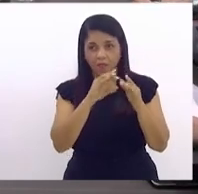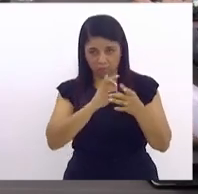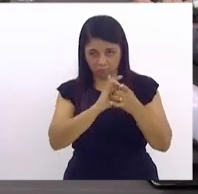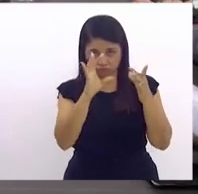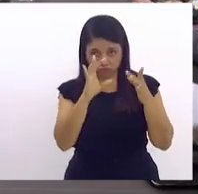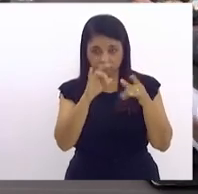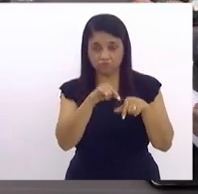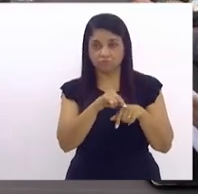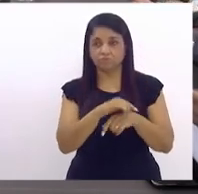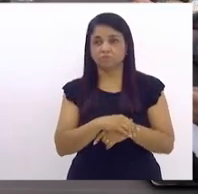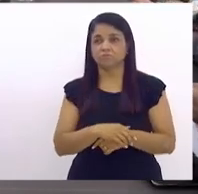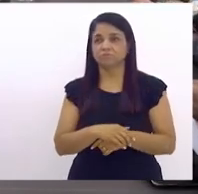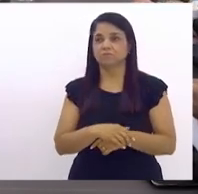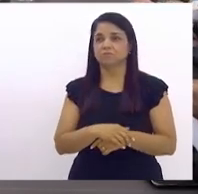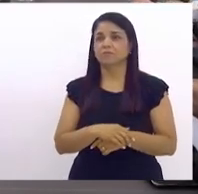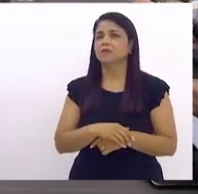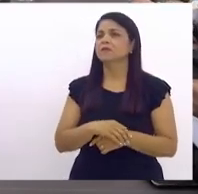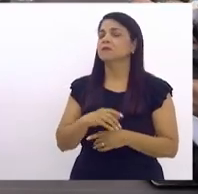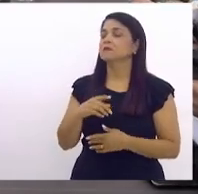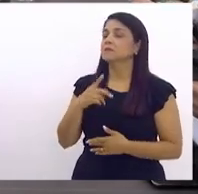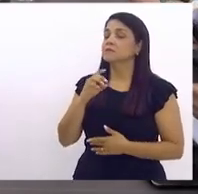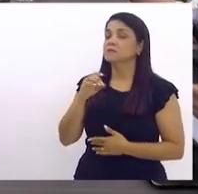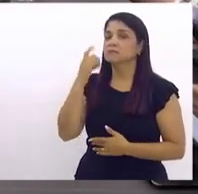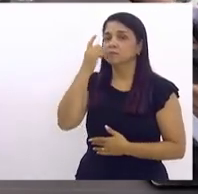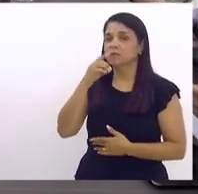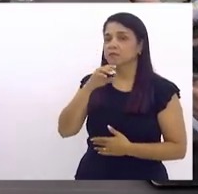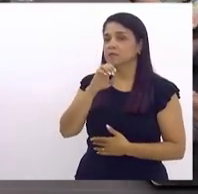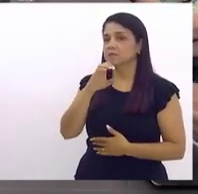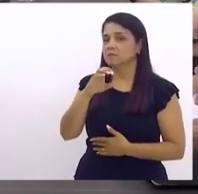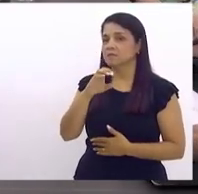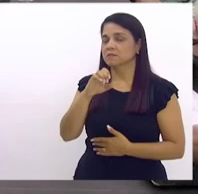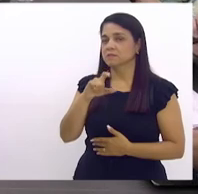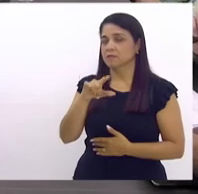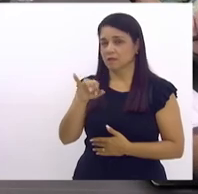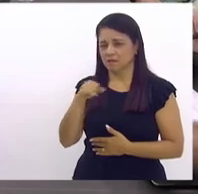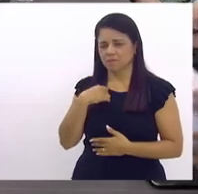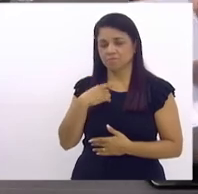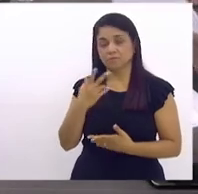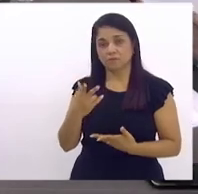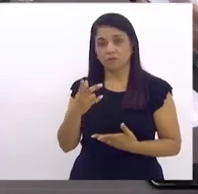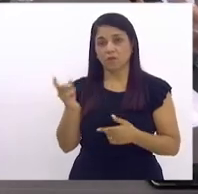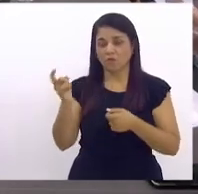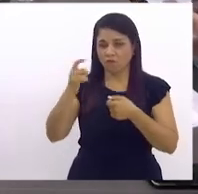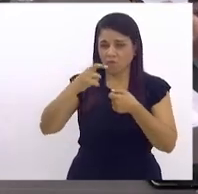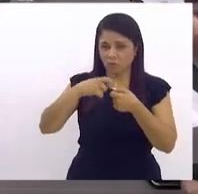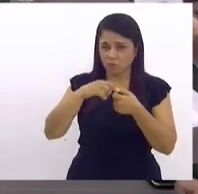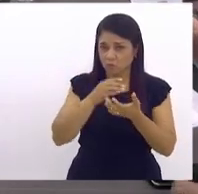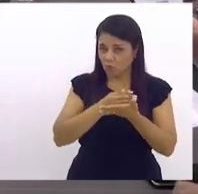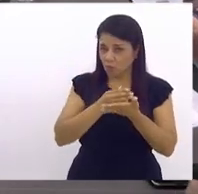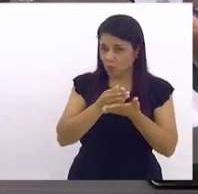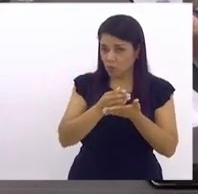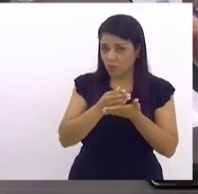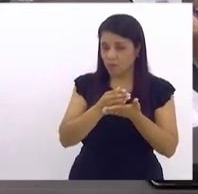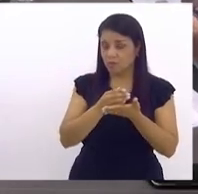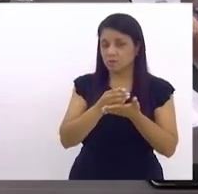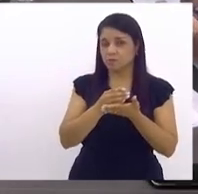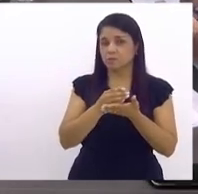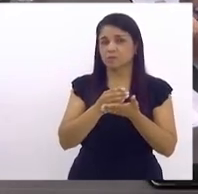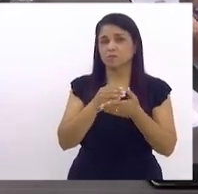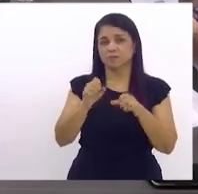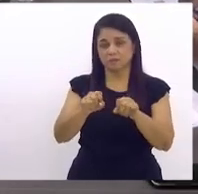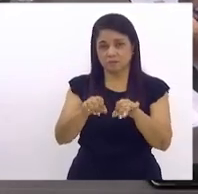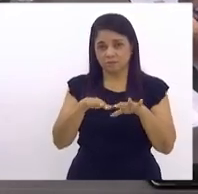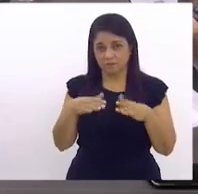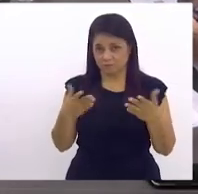bom. Presidente. Deputada Célia Jordão. É só para a gente poder, né, aqui voltando ao início da nossa sessão